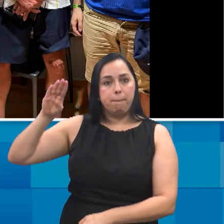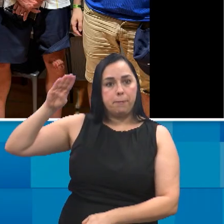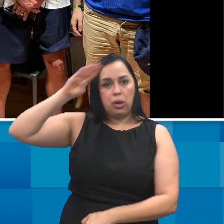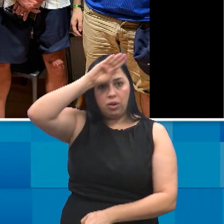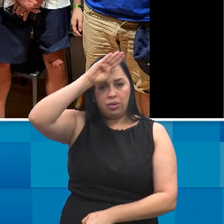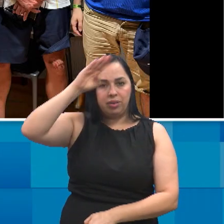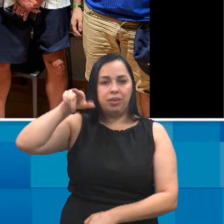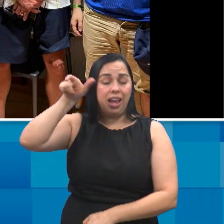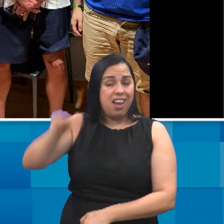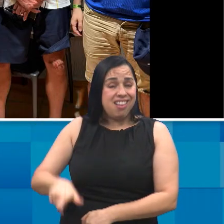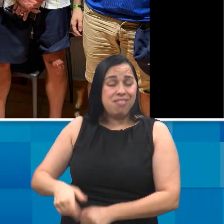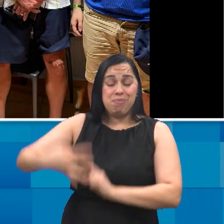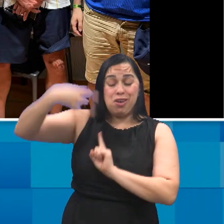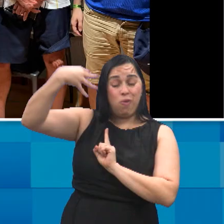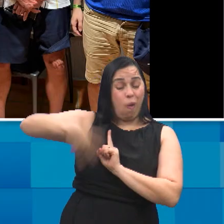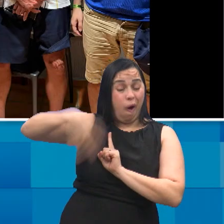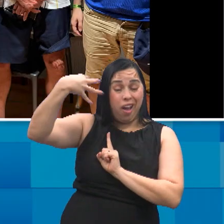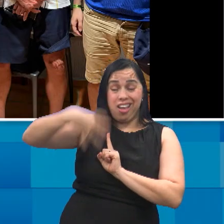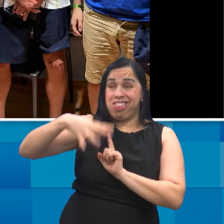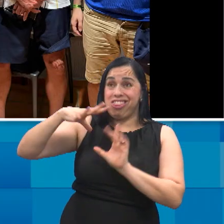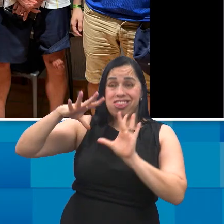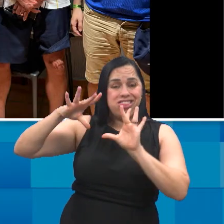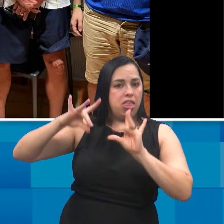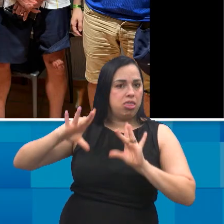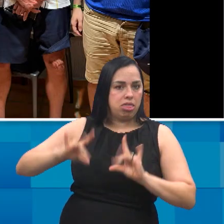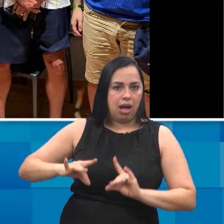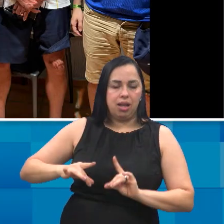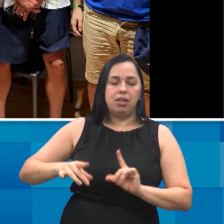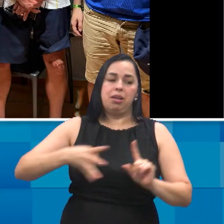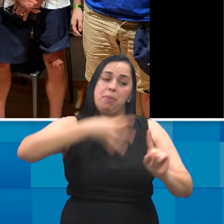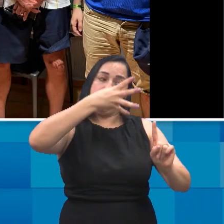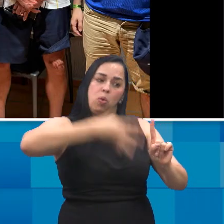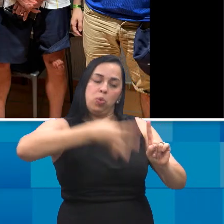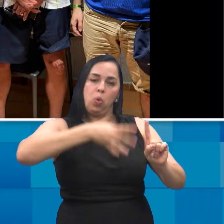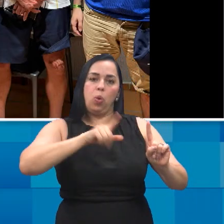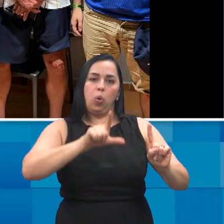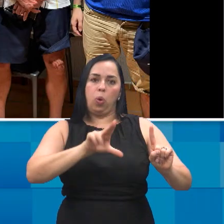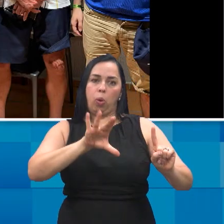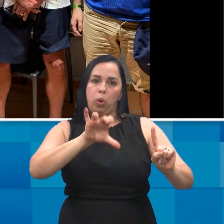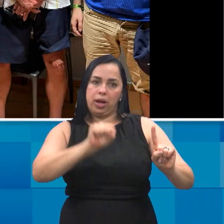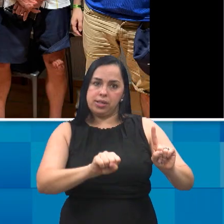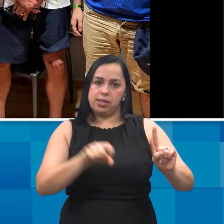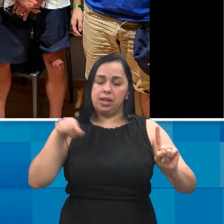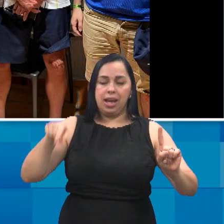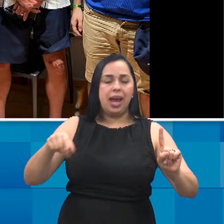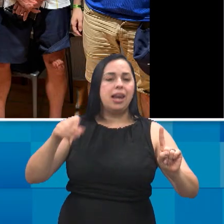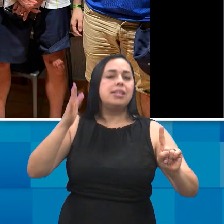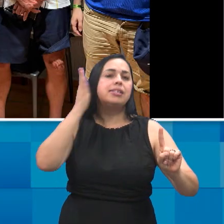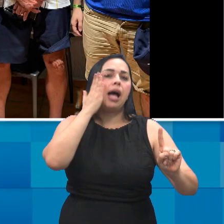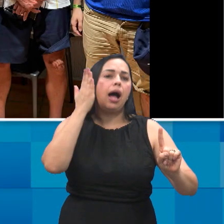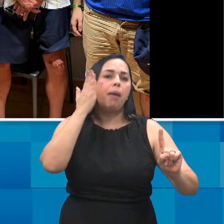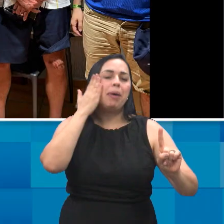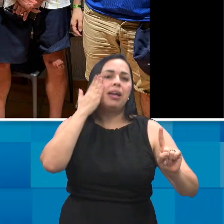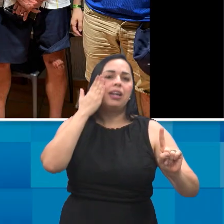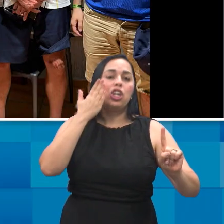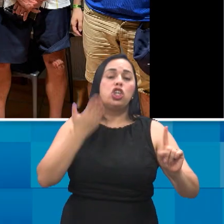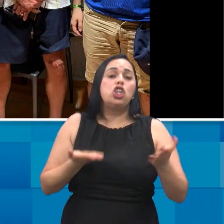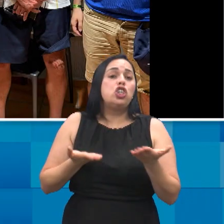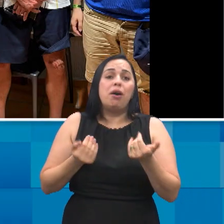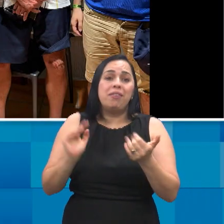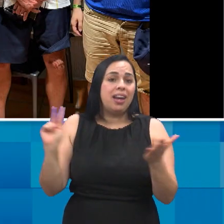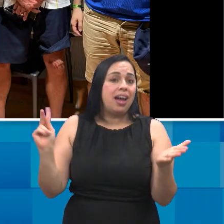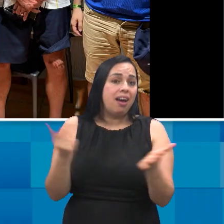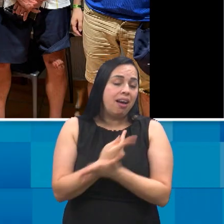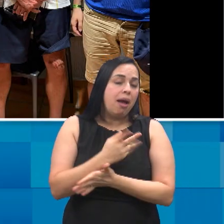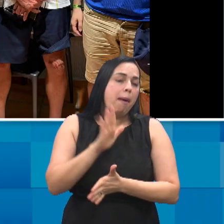minha trajetória, ele conhece a trajetória do Lucas Pavanato, ele entende os erros dos jovens, mas ele quer